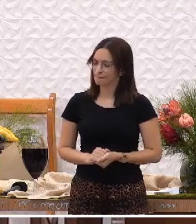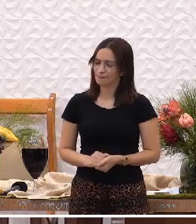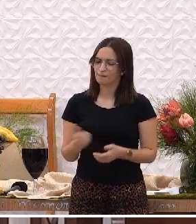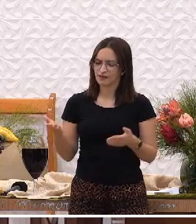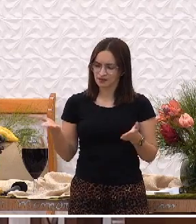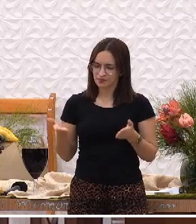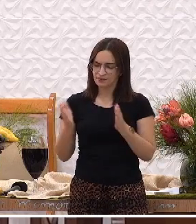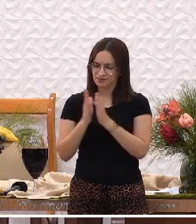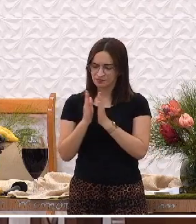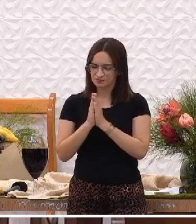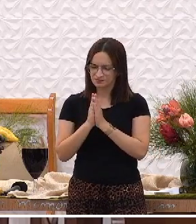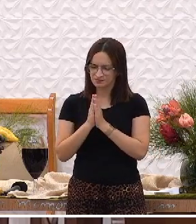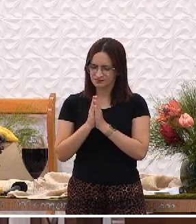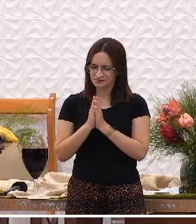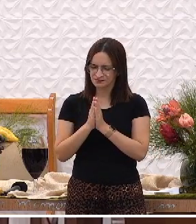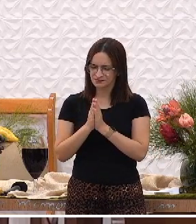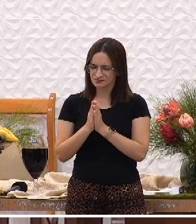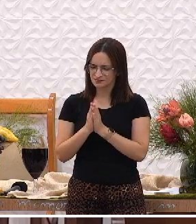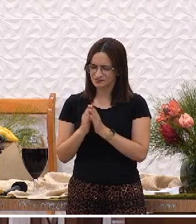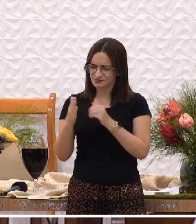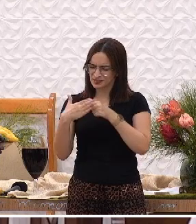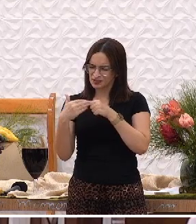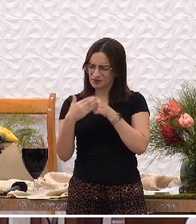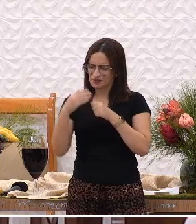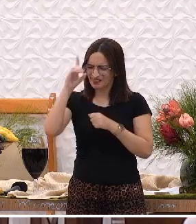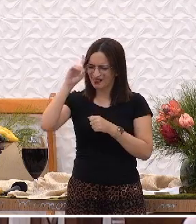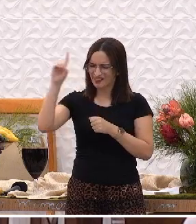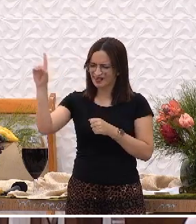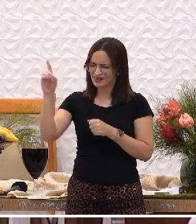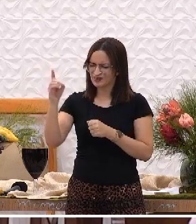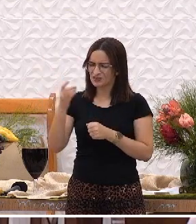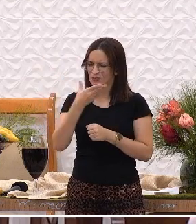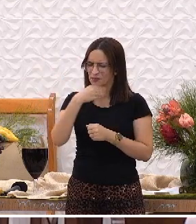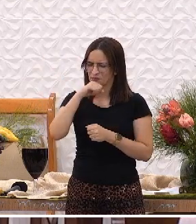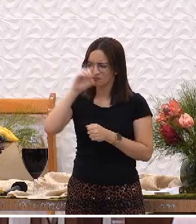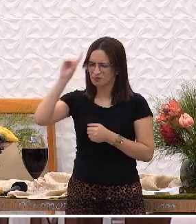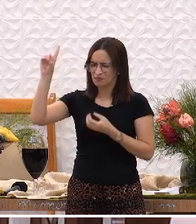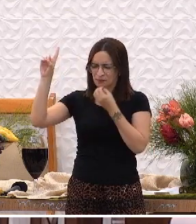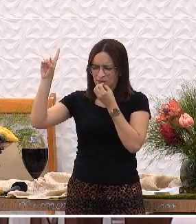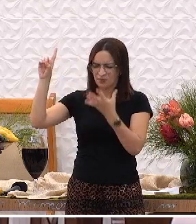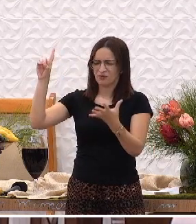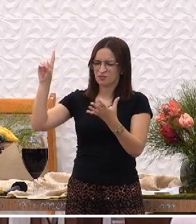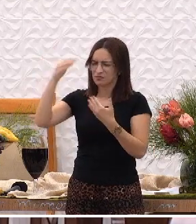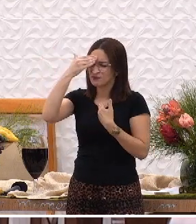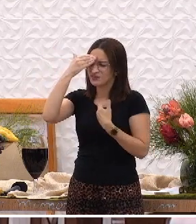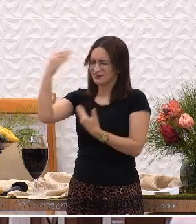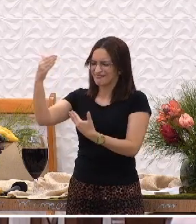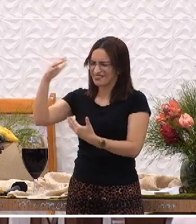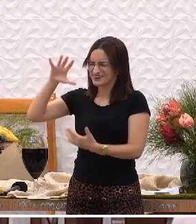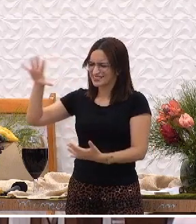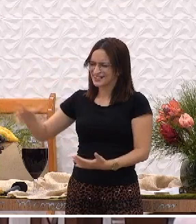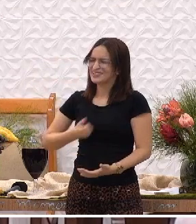Oremos. Querido Deus, bondoso Pai, obrigada, Senhor, por Tua tão grande salvação em nossas vidas, Senhor, por